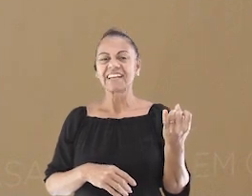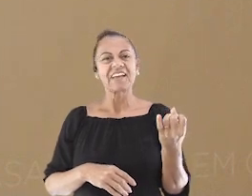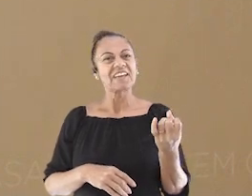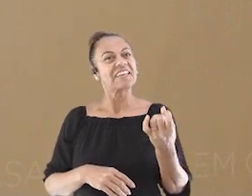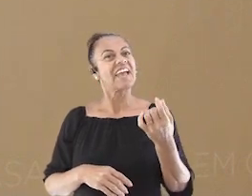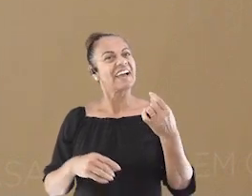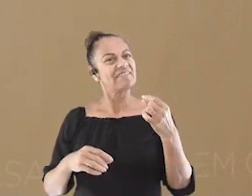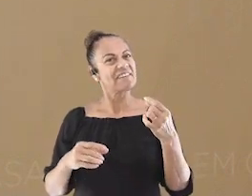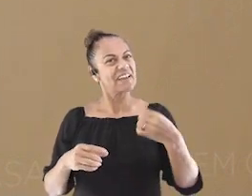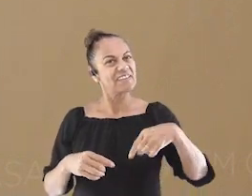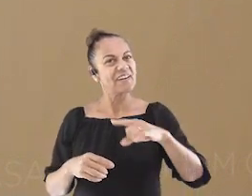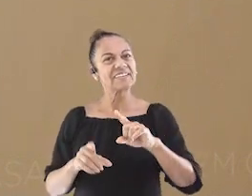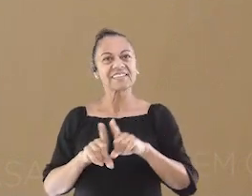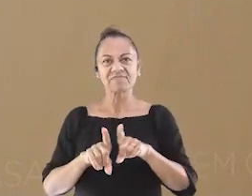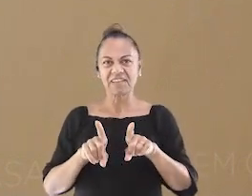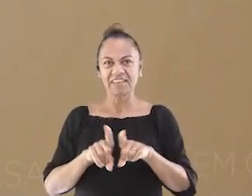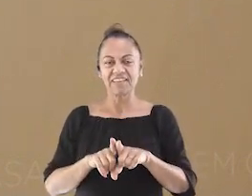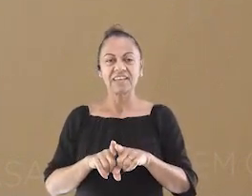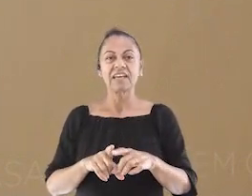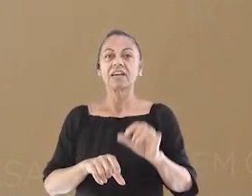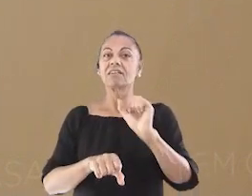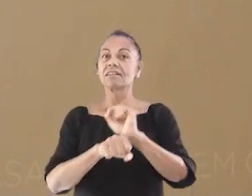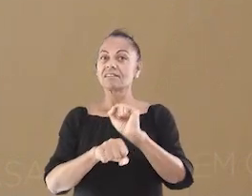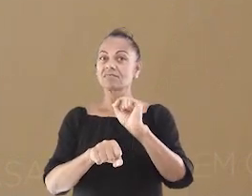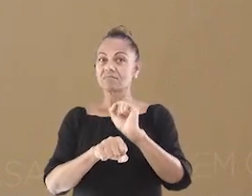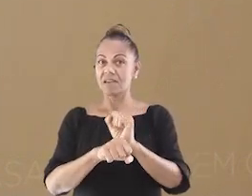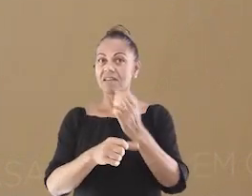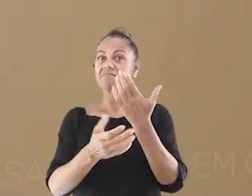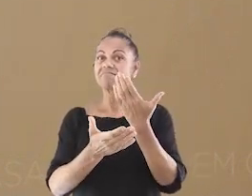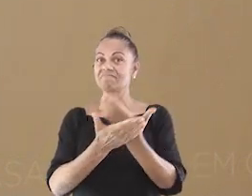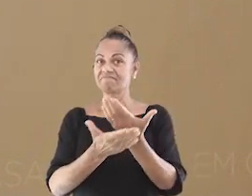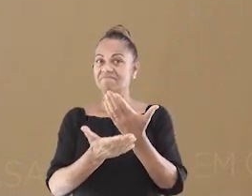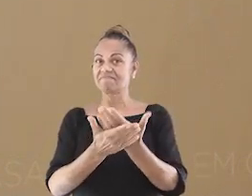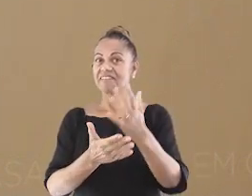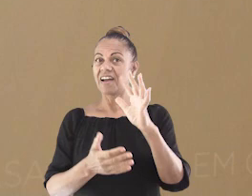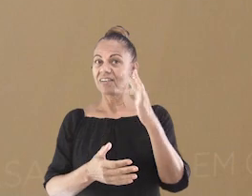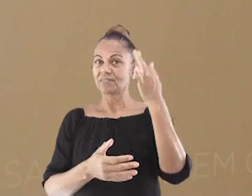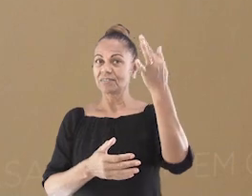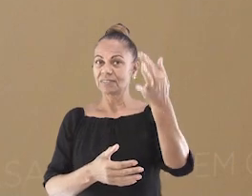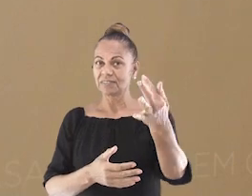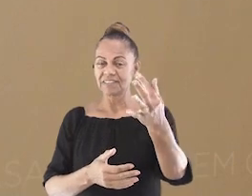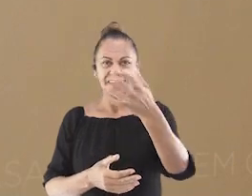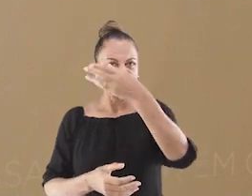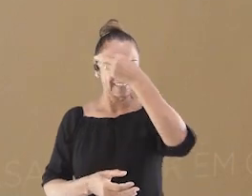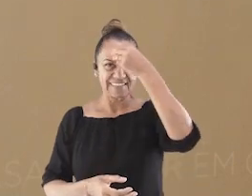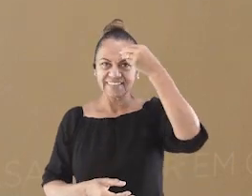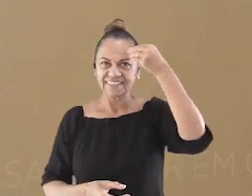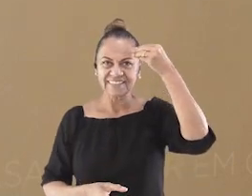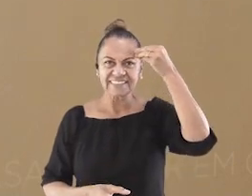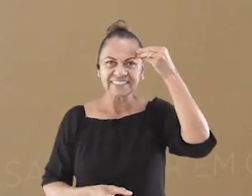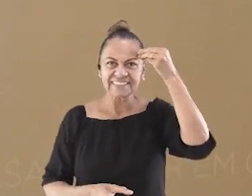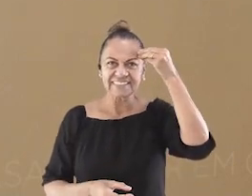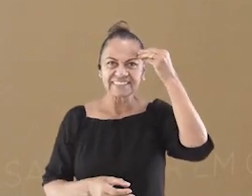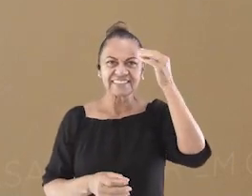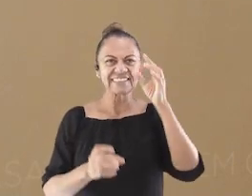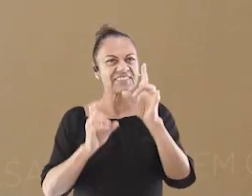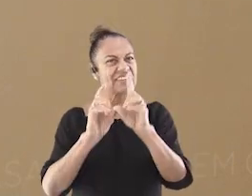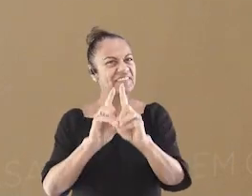para nós. Aguardamos você em outras aulas. E não se